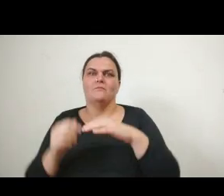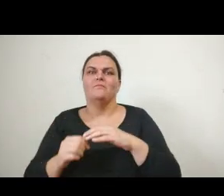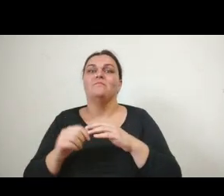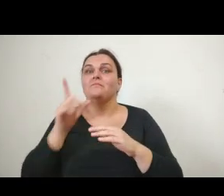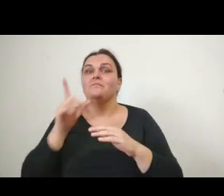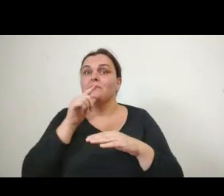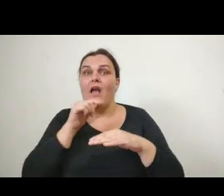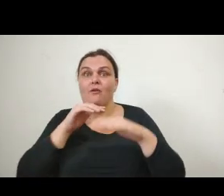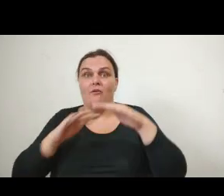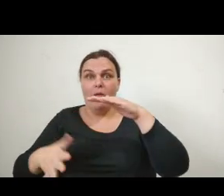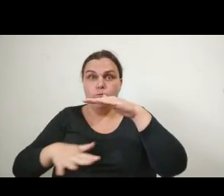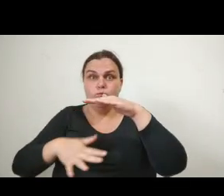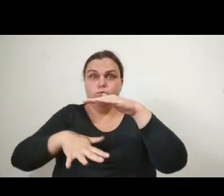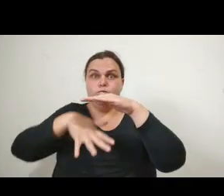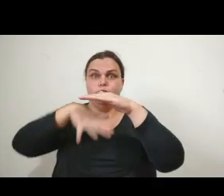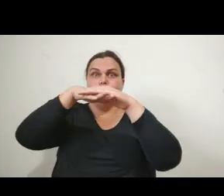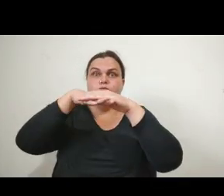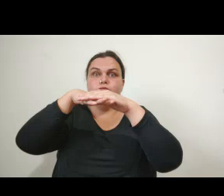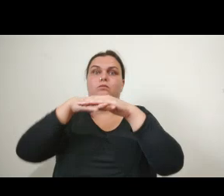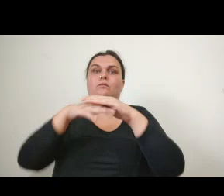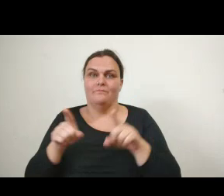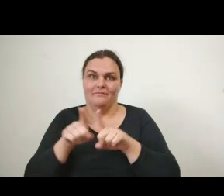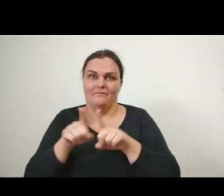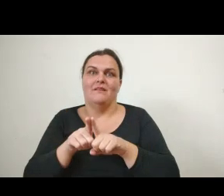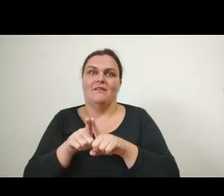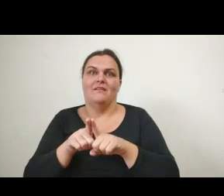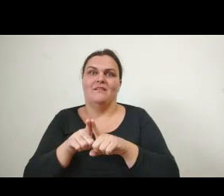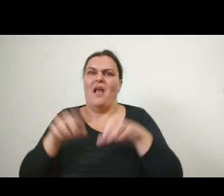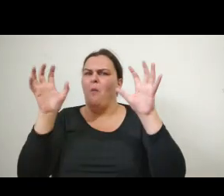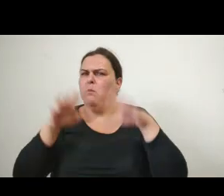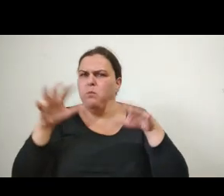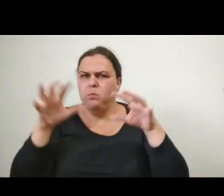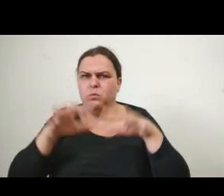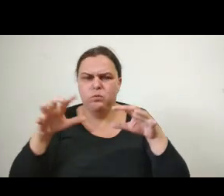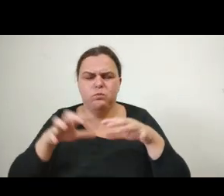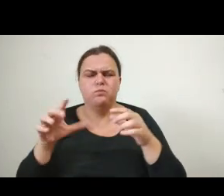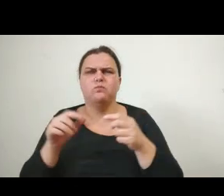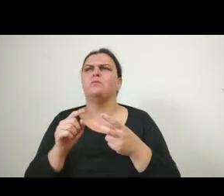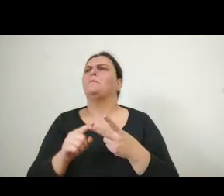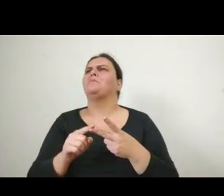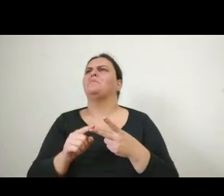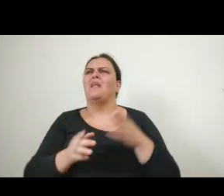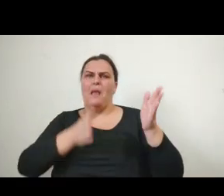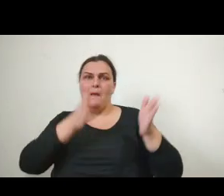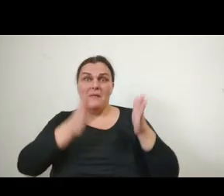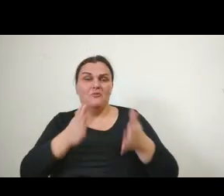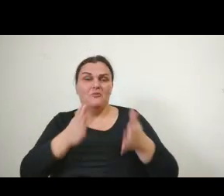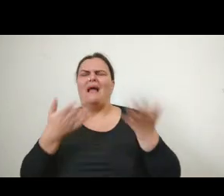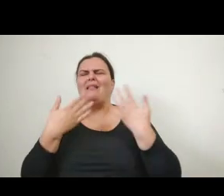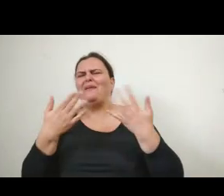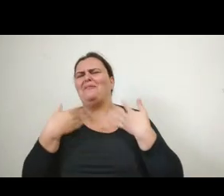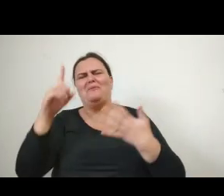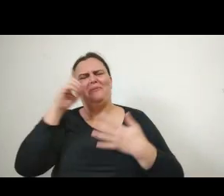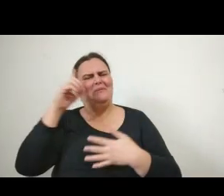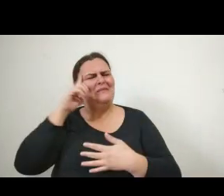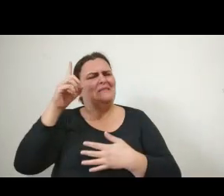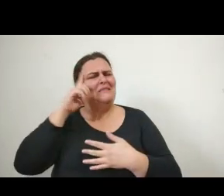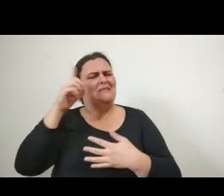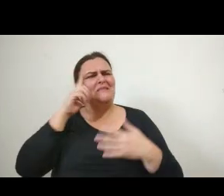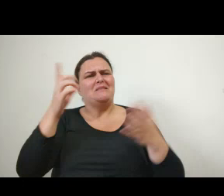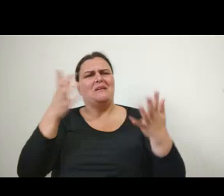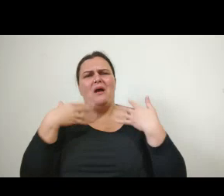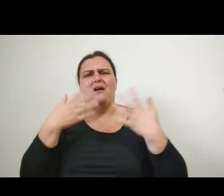de calor, grandes geadas. E essas grandes tempestades, né, logicamente podem provocar movimento de